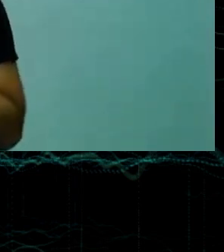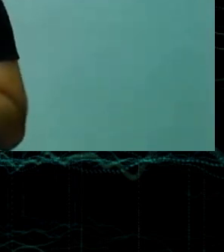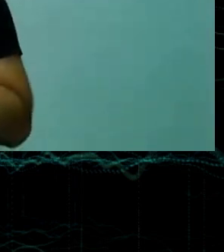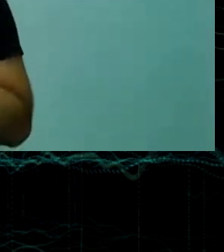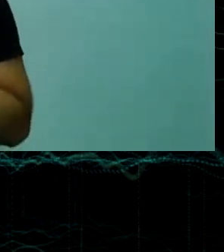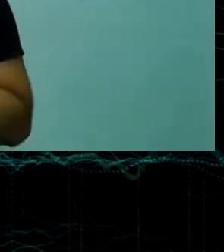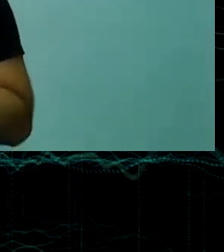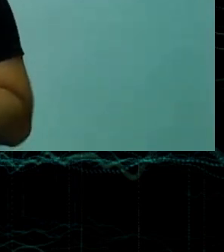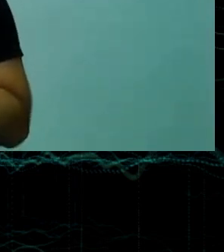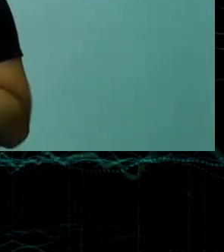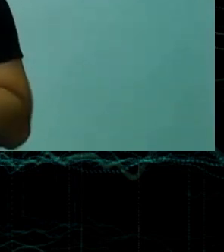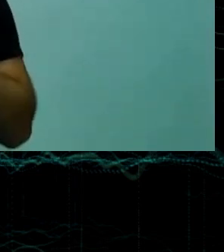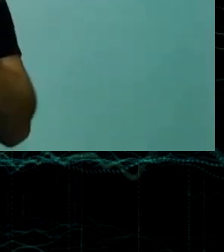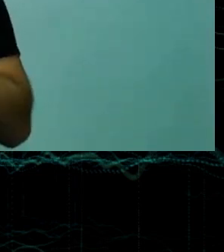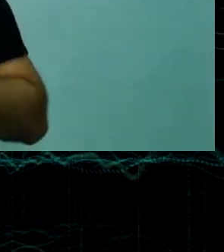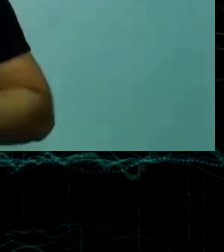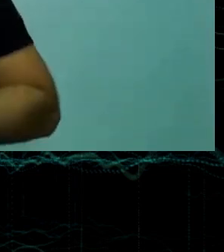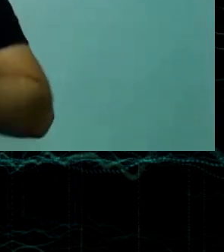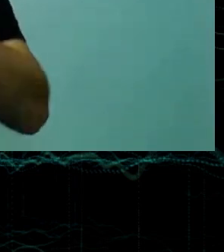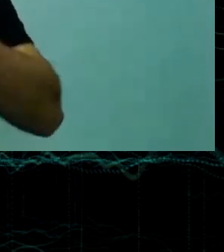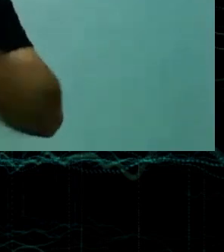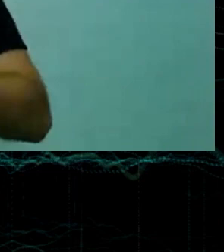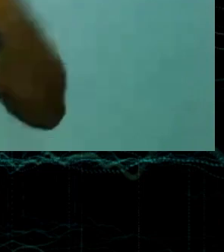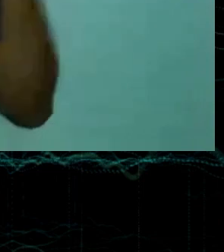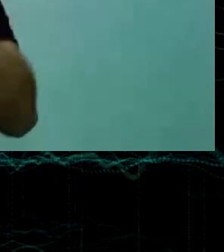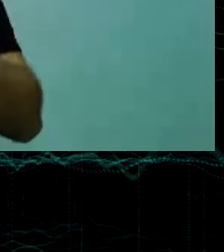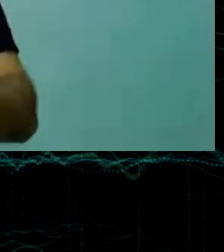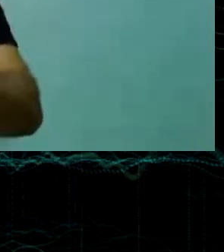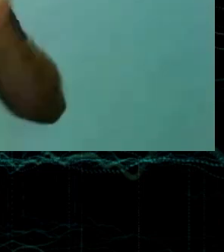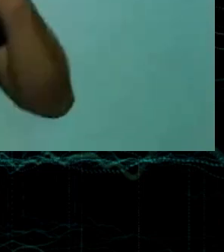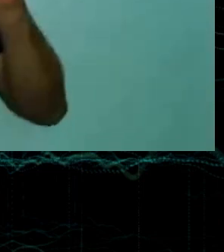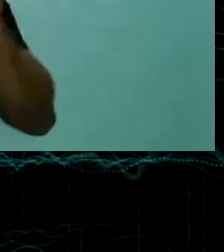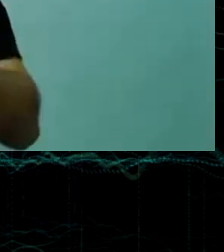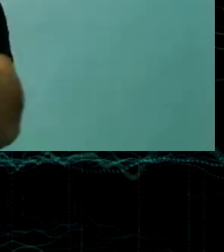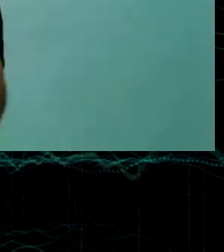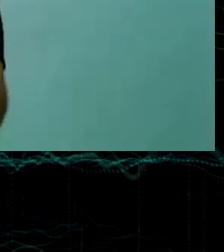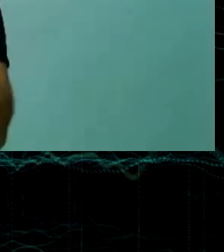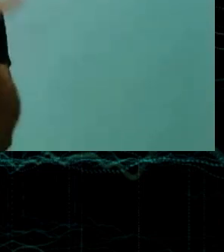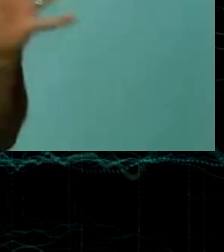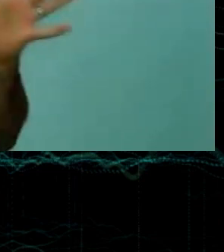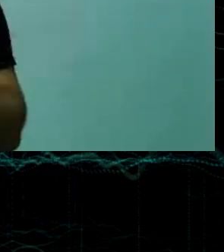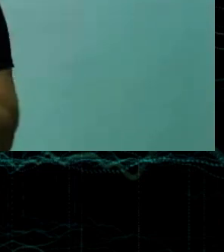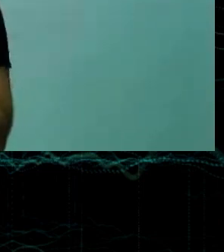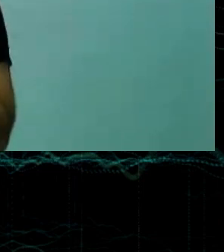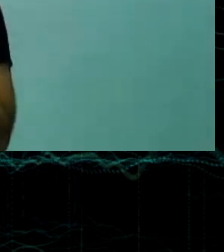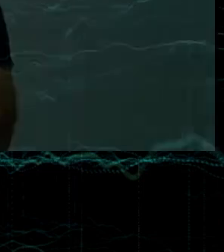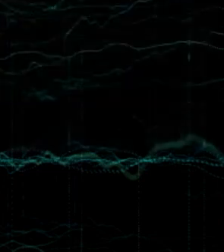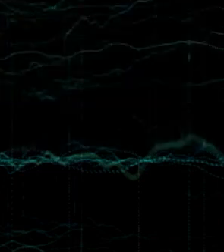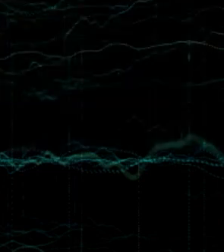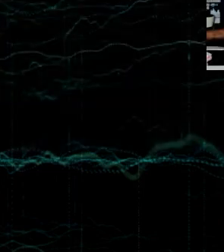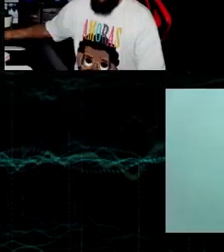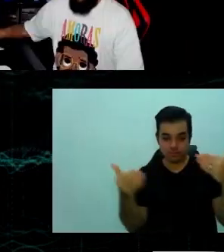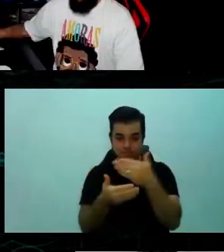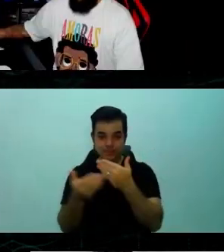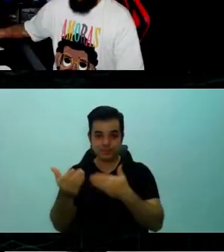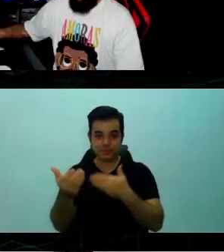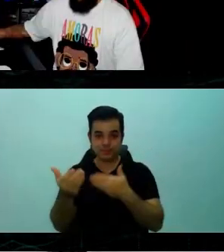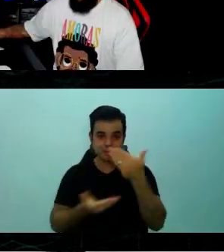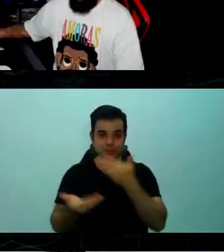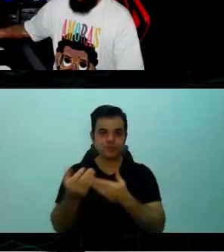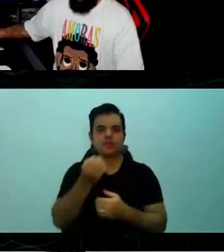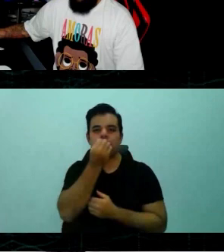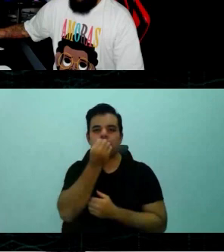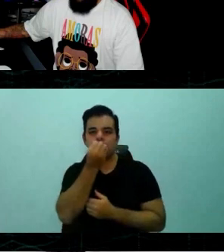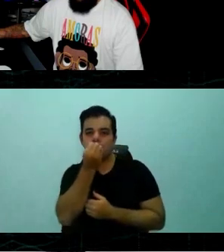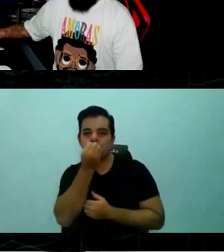o Paulo quer seu compartilhe sua tela aí você vai ter tela belezas que eu vou compartilhar daqui então Bom dia